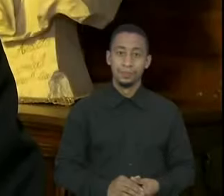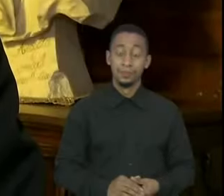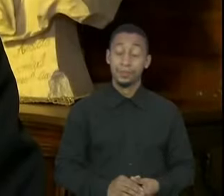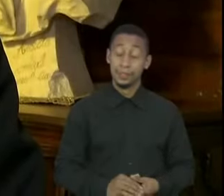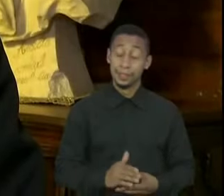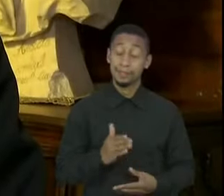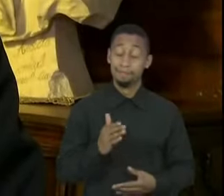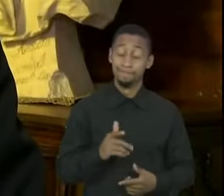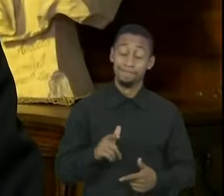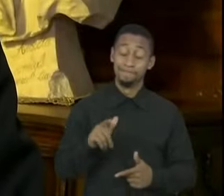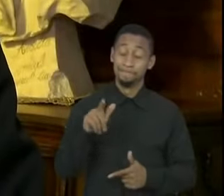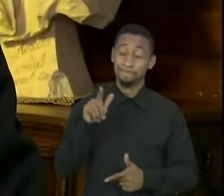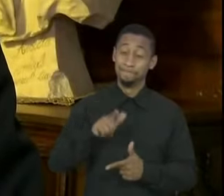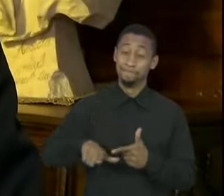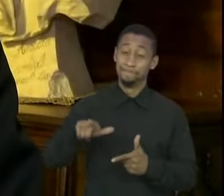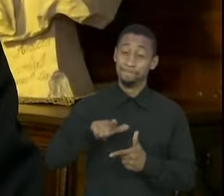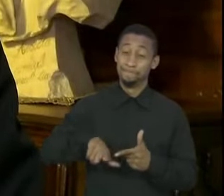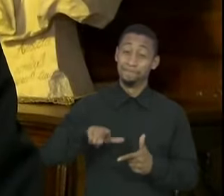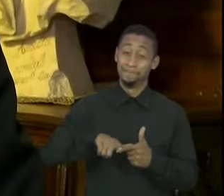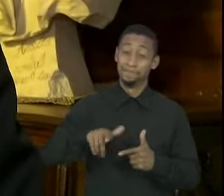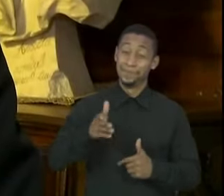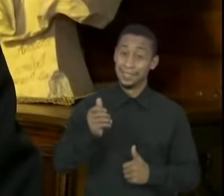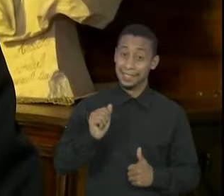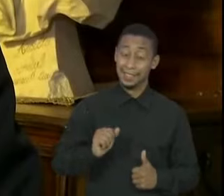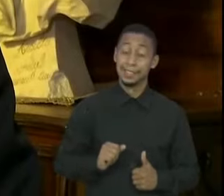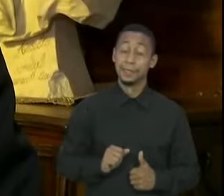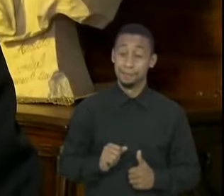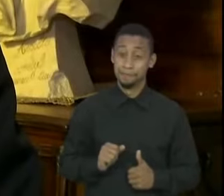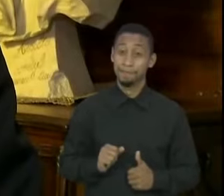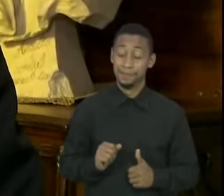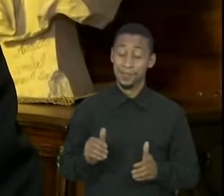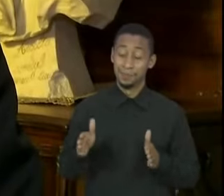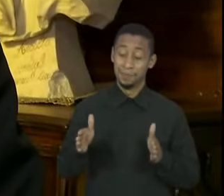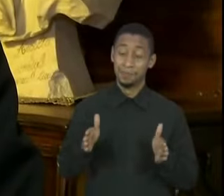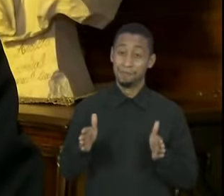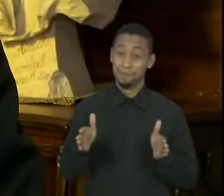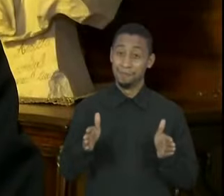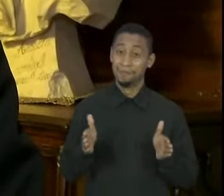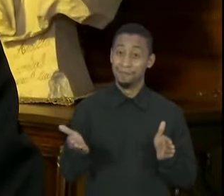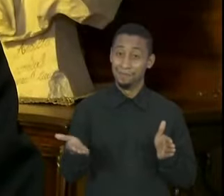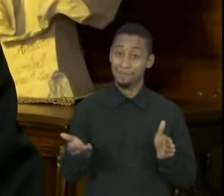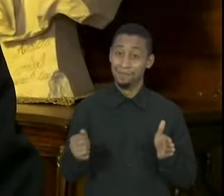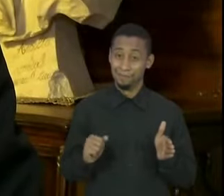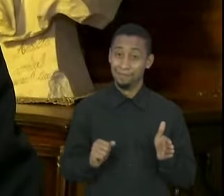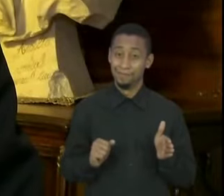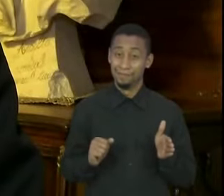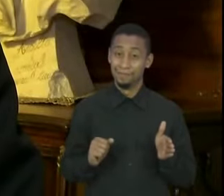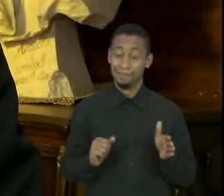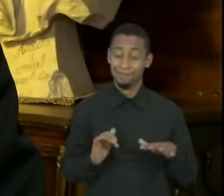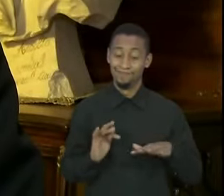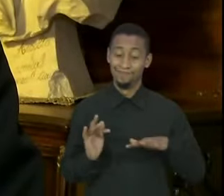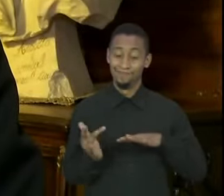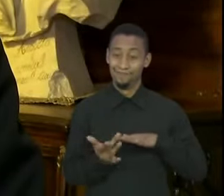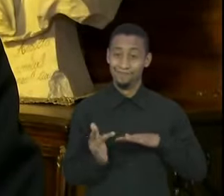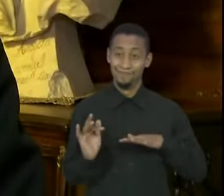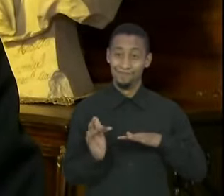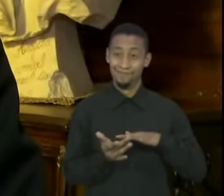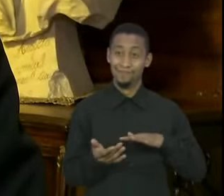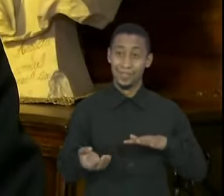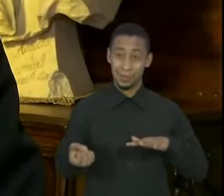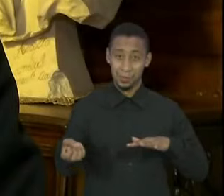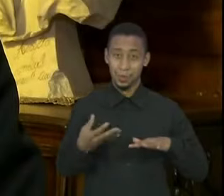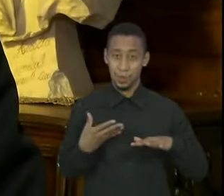e esse é o problema da nossa Da nossa época problema de atualidade